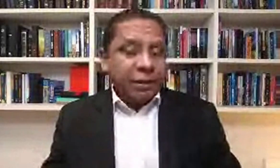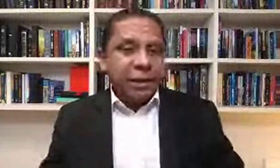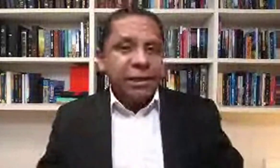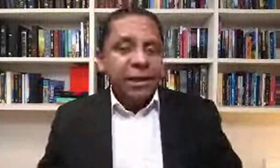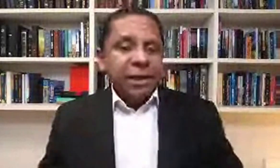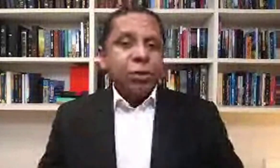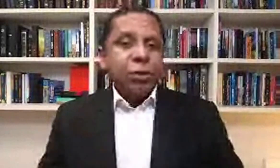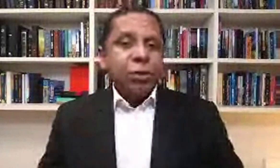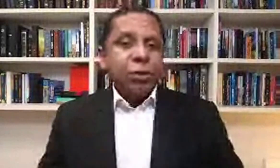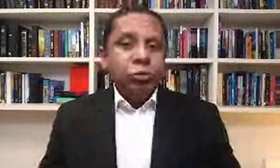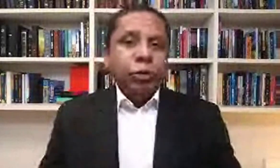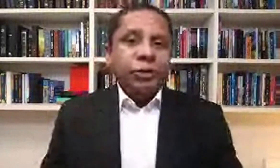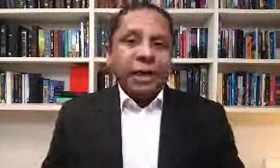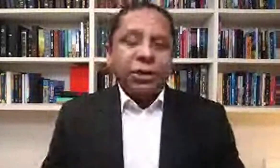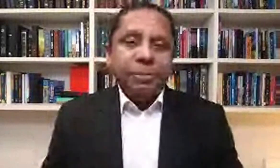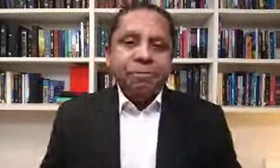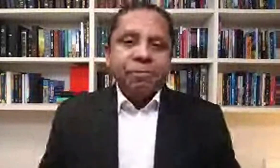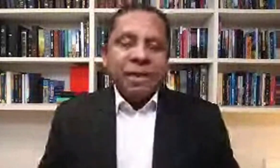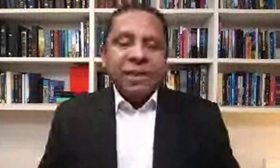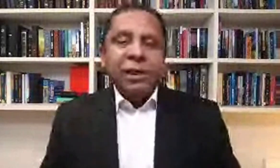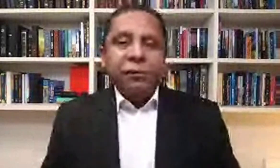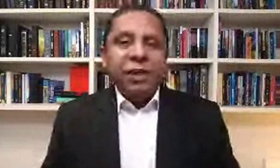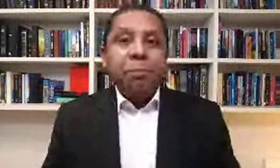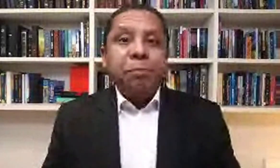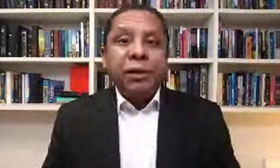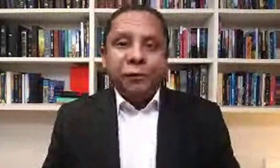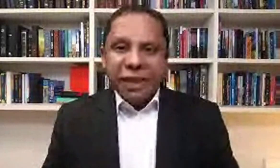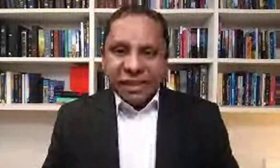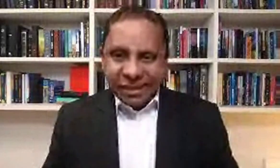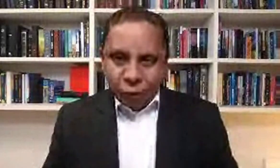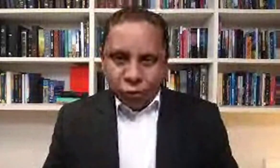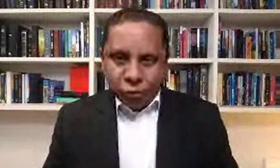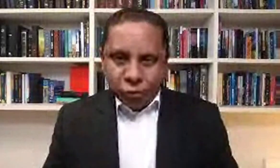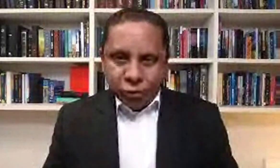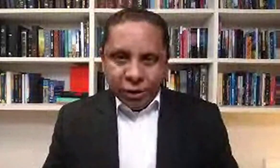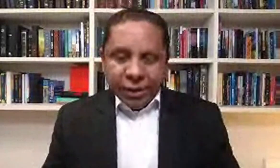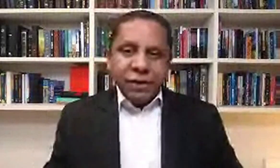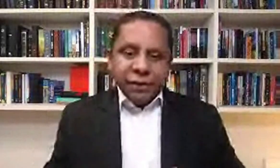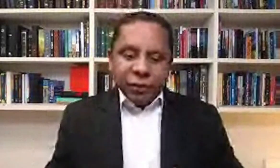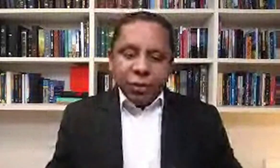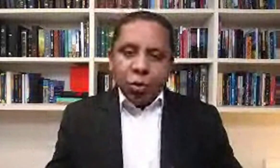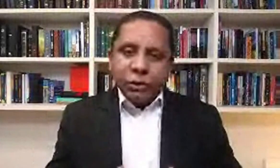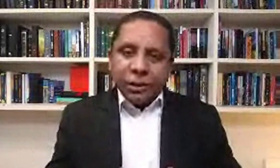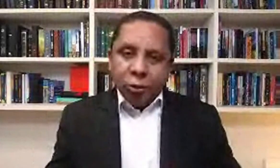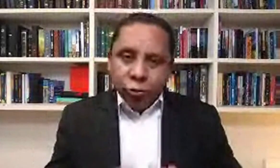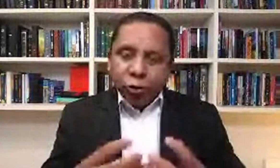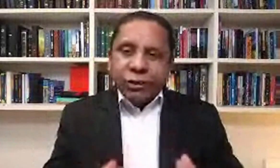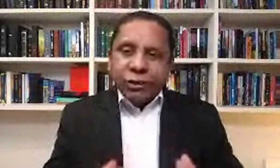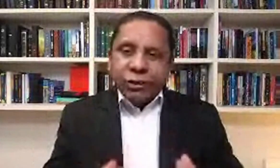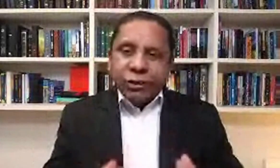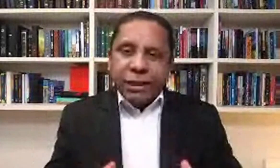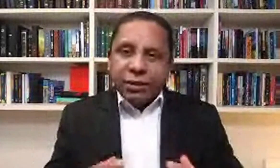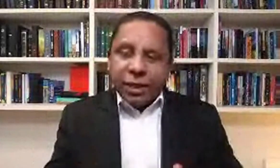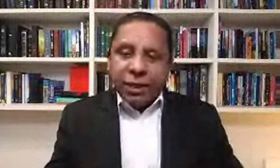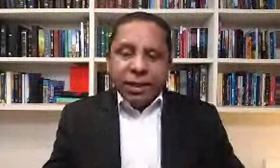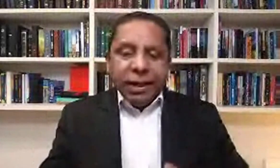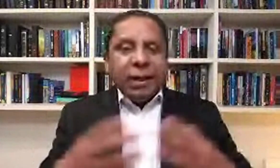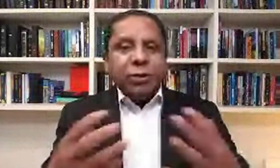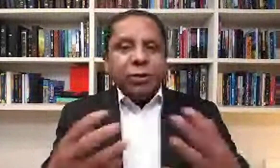muito... Isso quer dizer que o número sete significa perfeição. Então, o que você encontra, o número sete